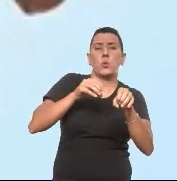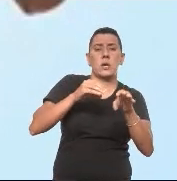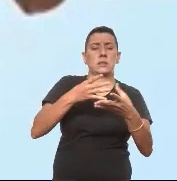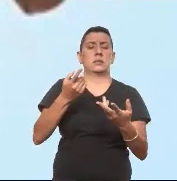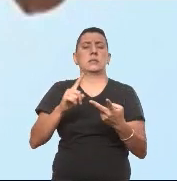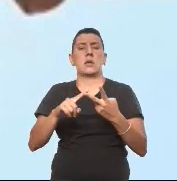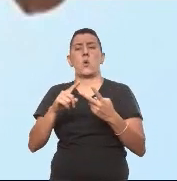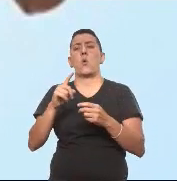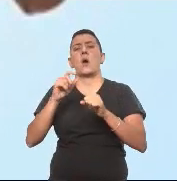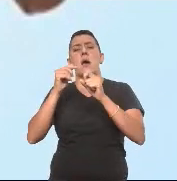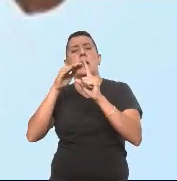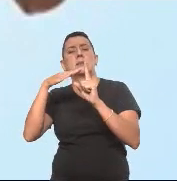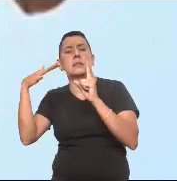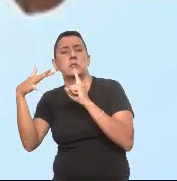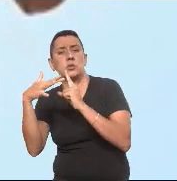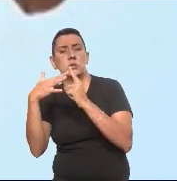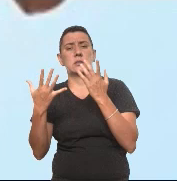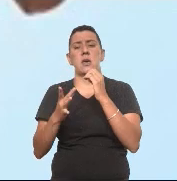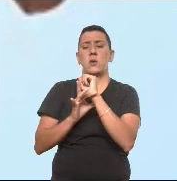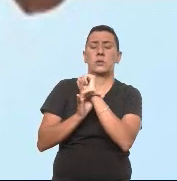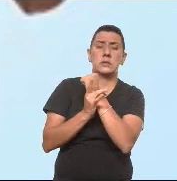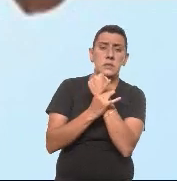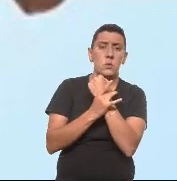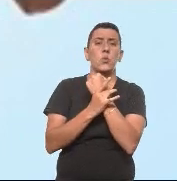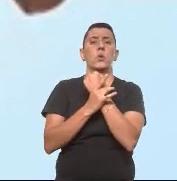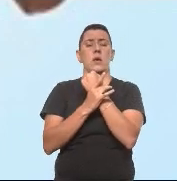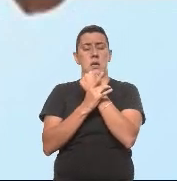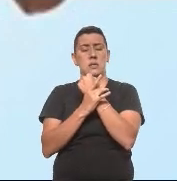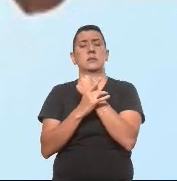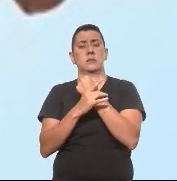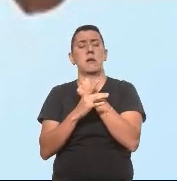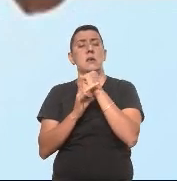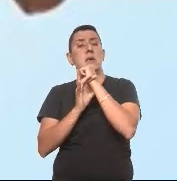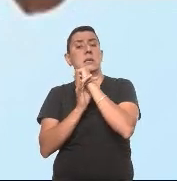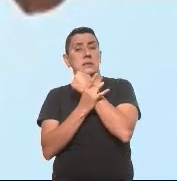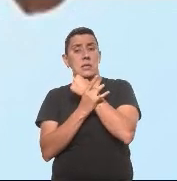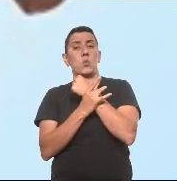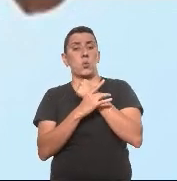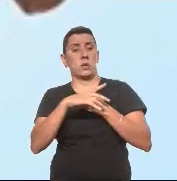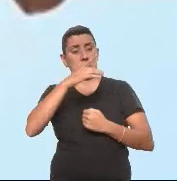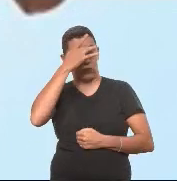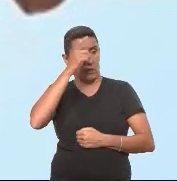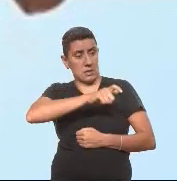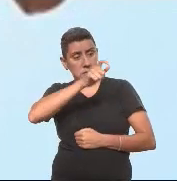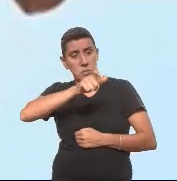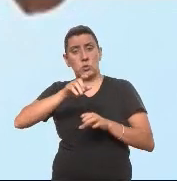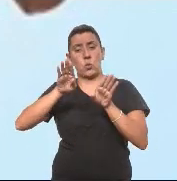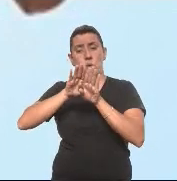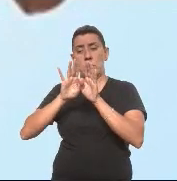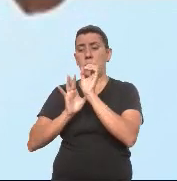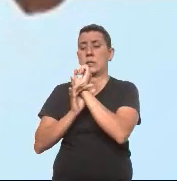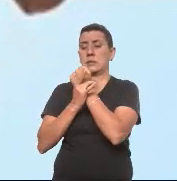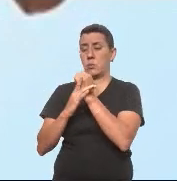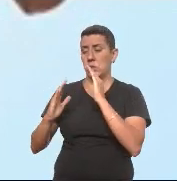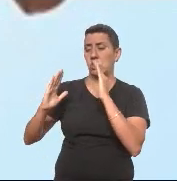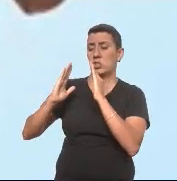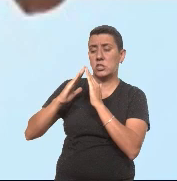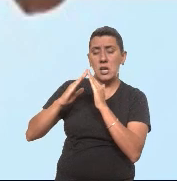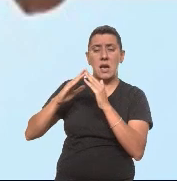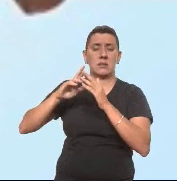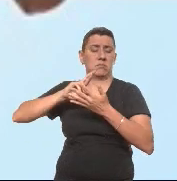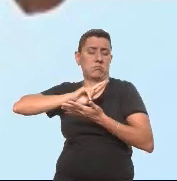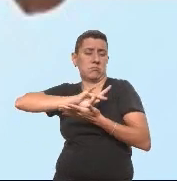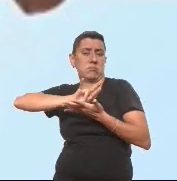interação social e segurança tanto patrimonial quanto de das pessoas estão para isso